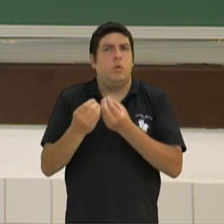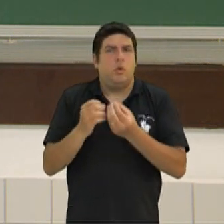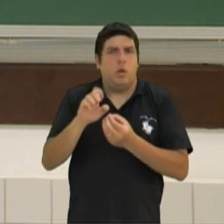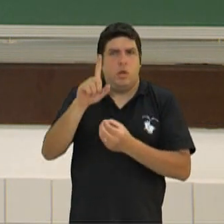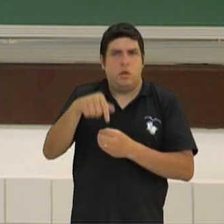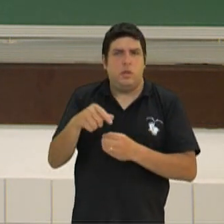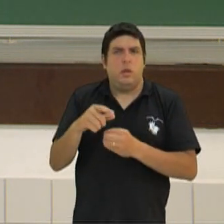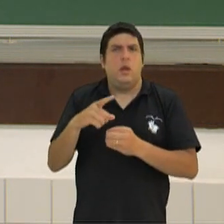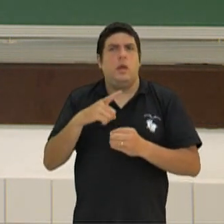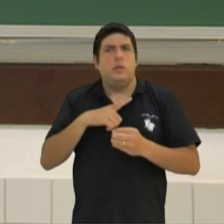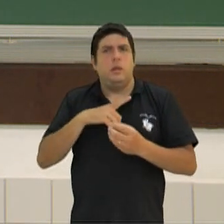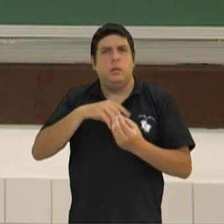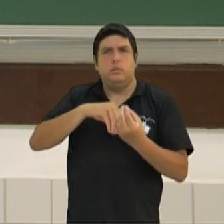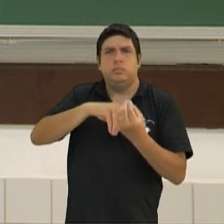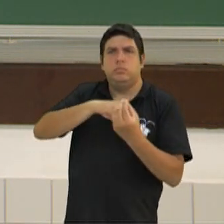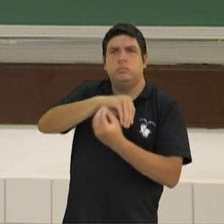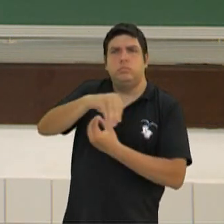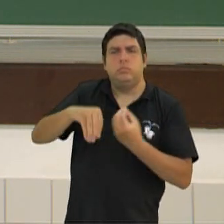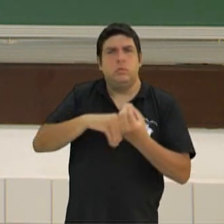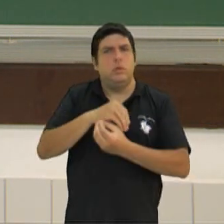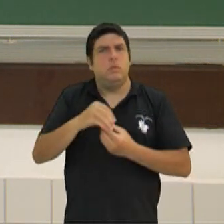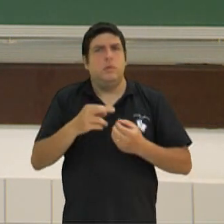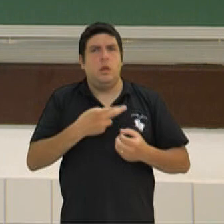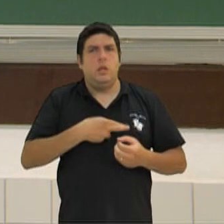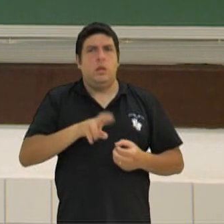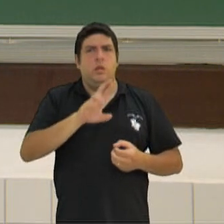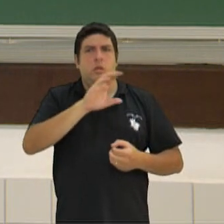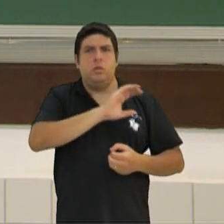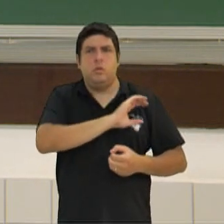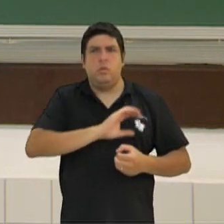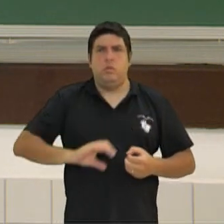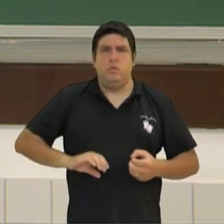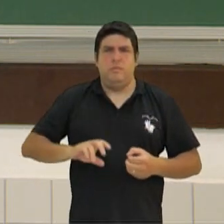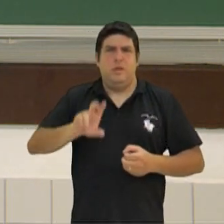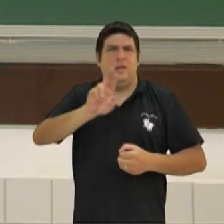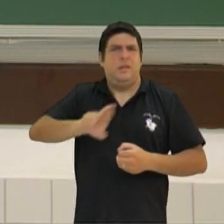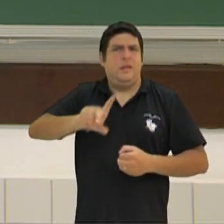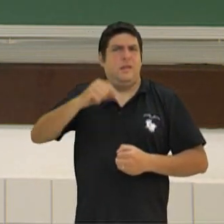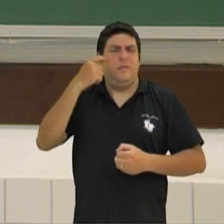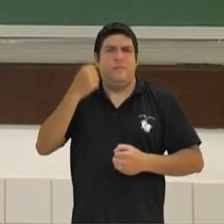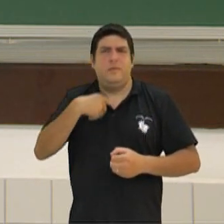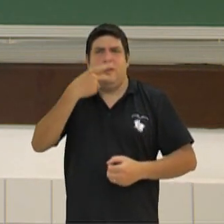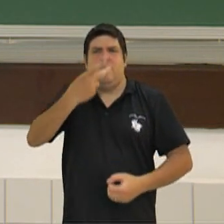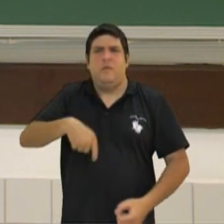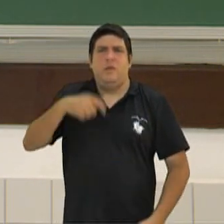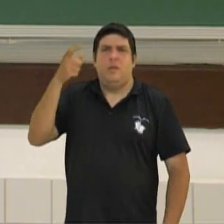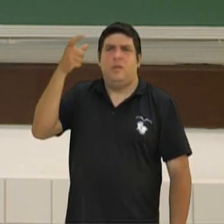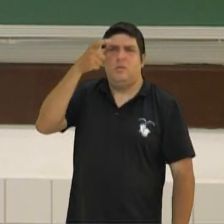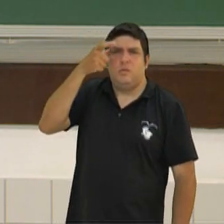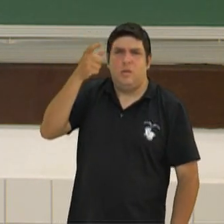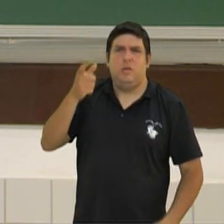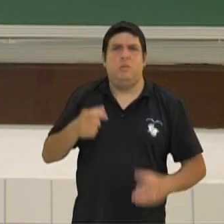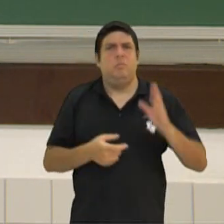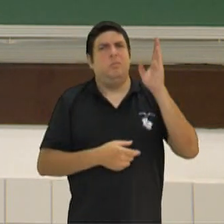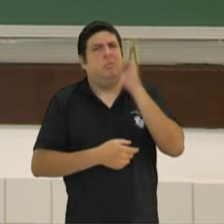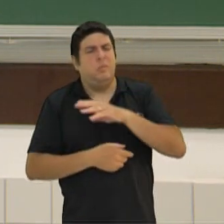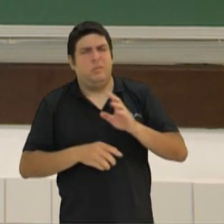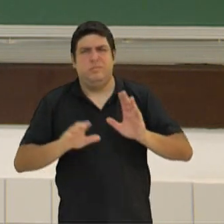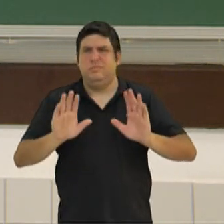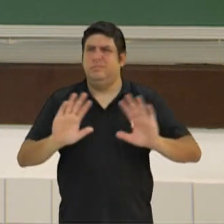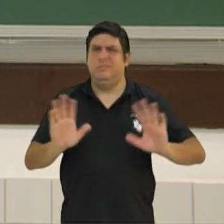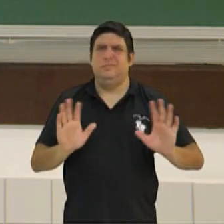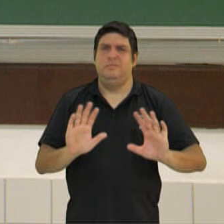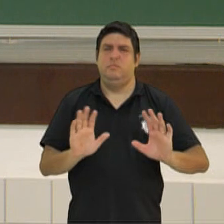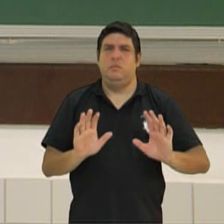cristã junto ao surgimento do feriado. E vai muito além, não tem nada a ver com coisa de demônio, coisa do mal, muito pelo contrário.